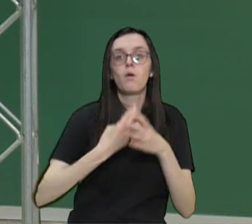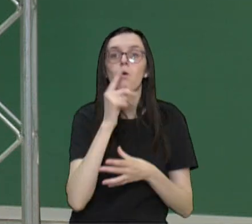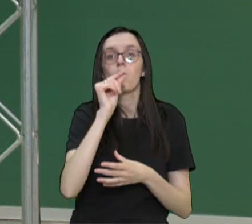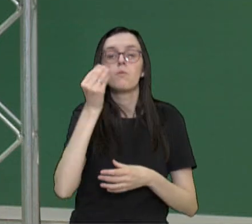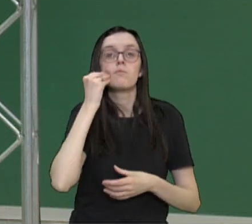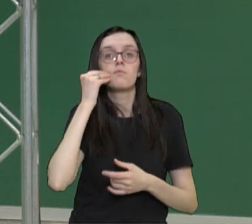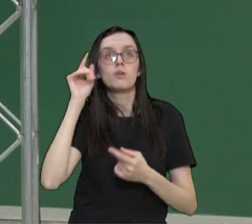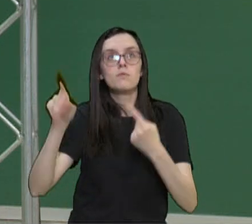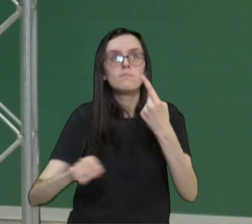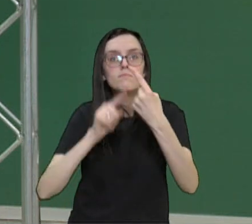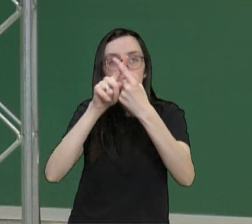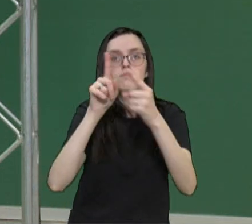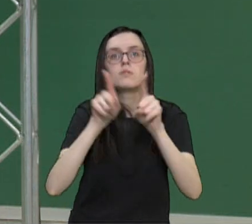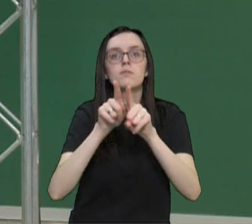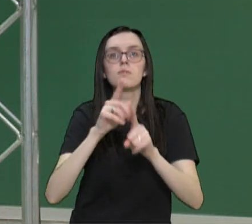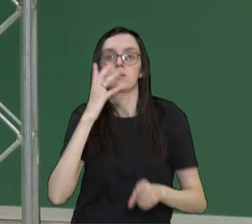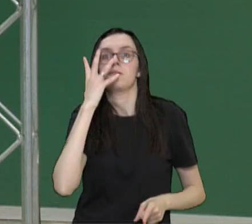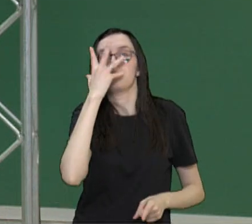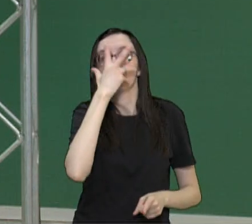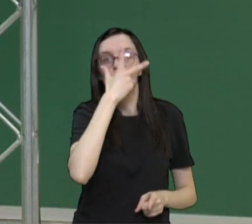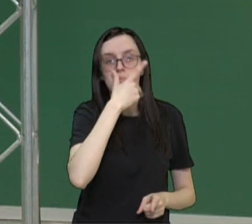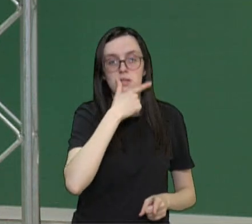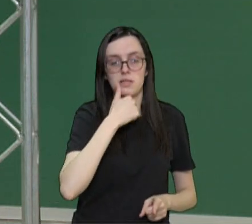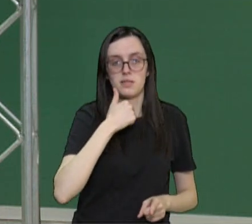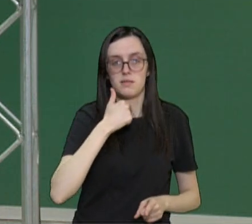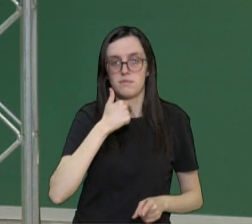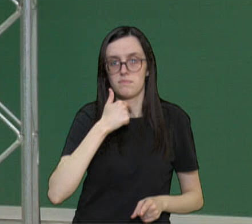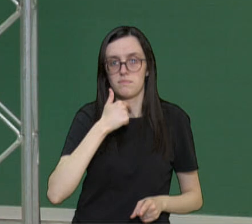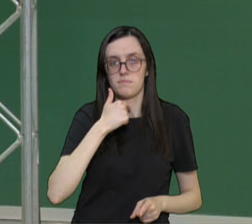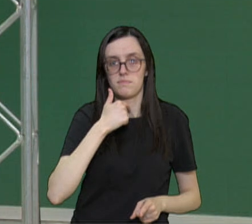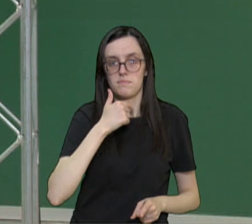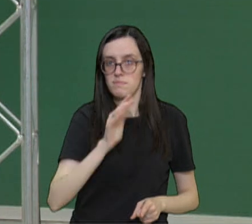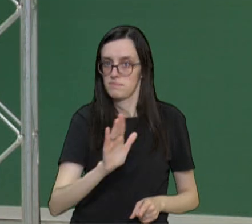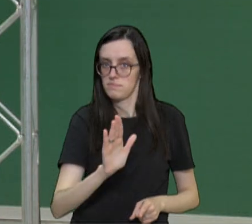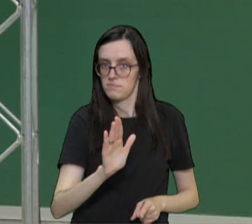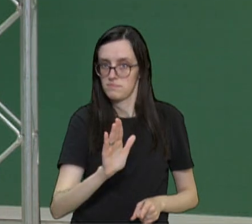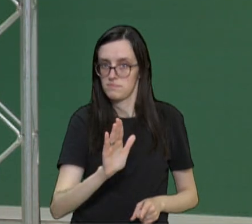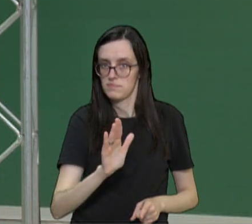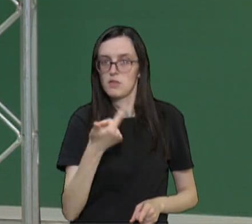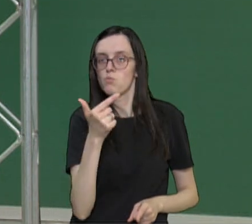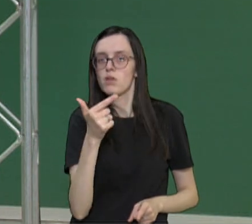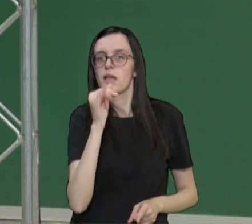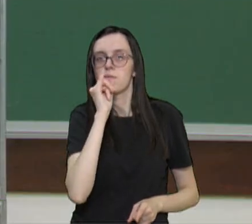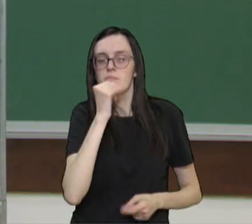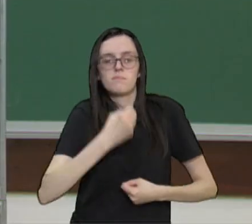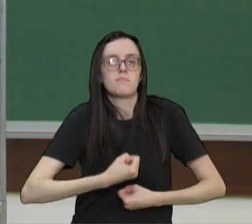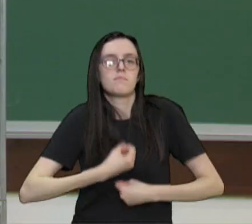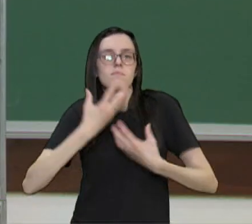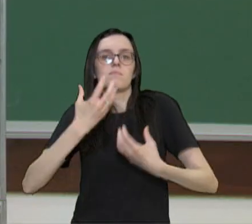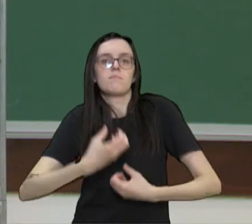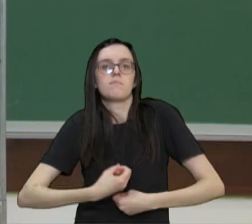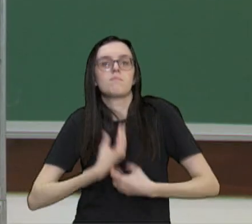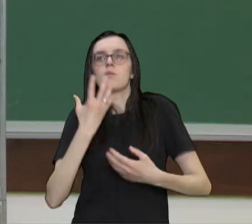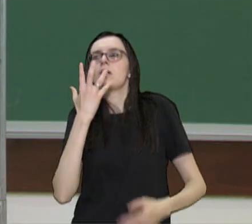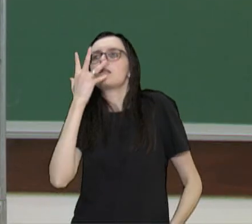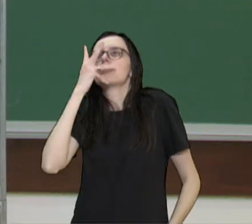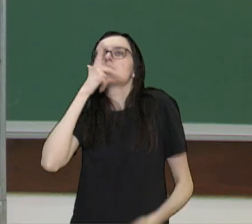buscavam um ideal de beleza. Para o realismo, não tem poesia na coisa, não